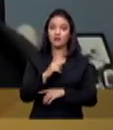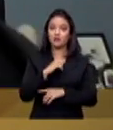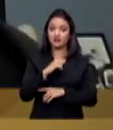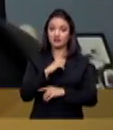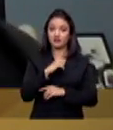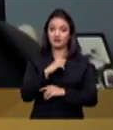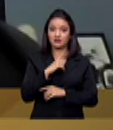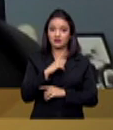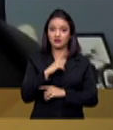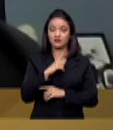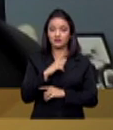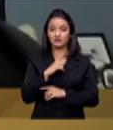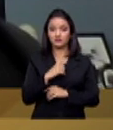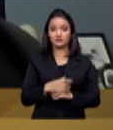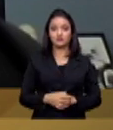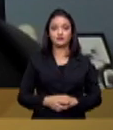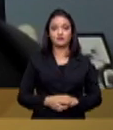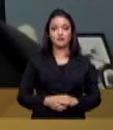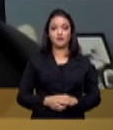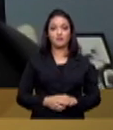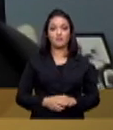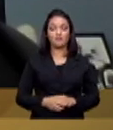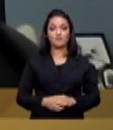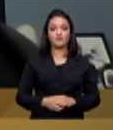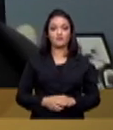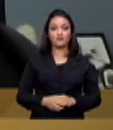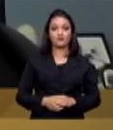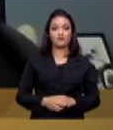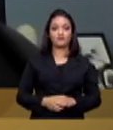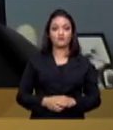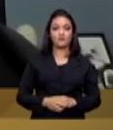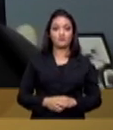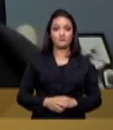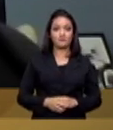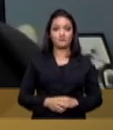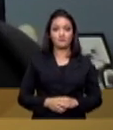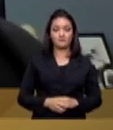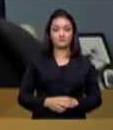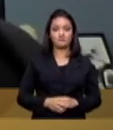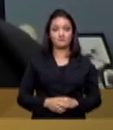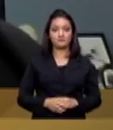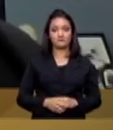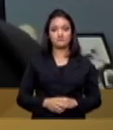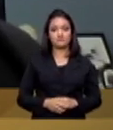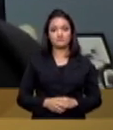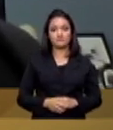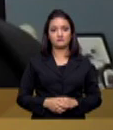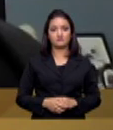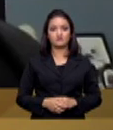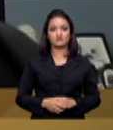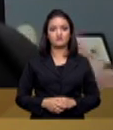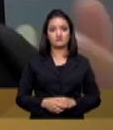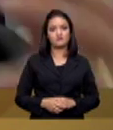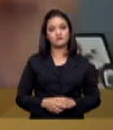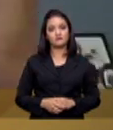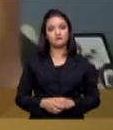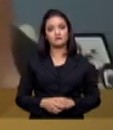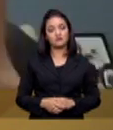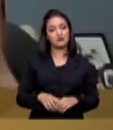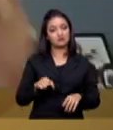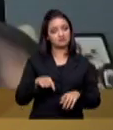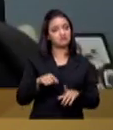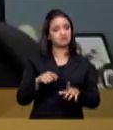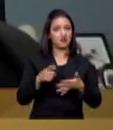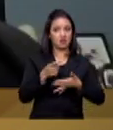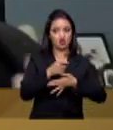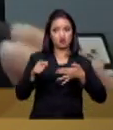parece ser a força da jurisprudência do Supremo, nunca se perdeu